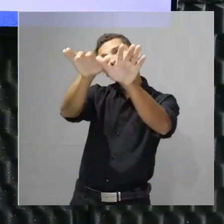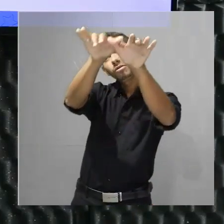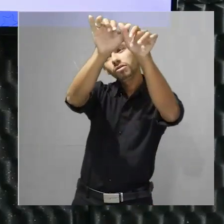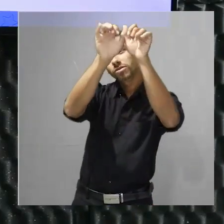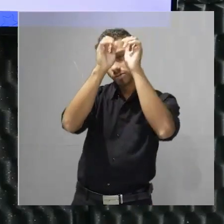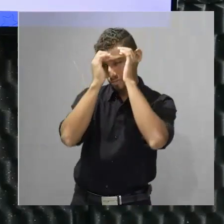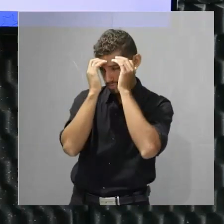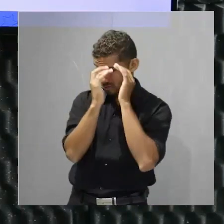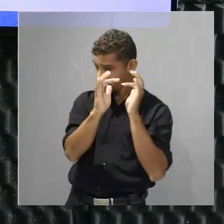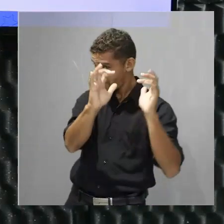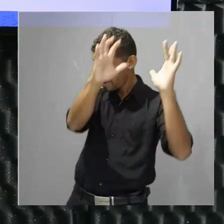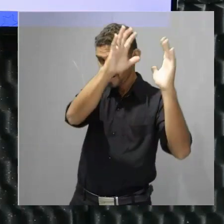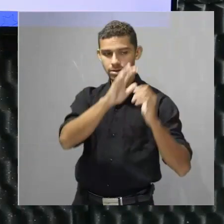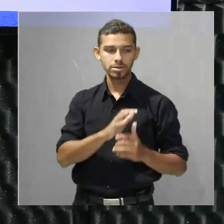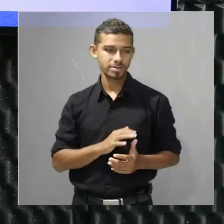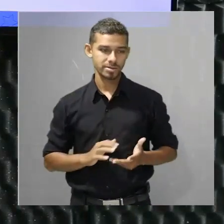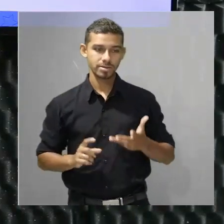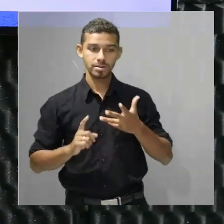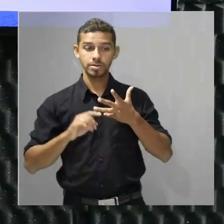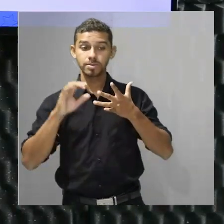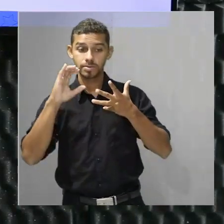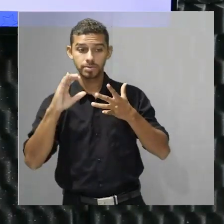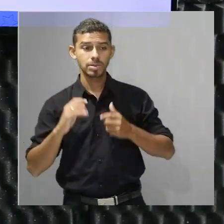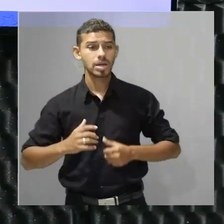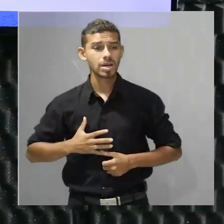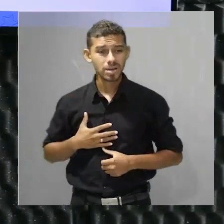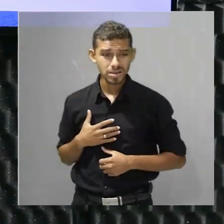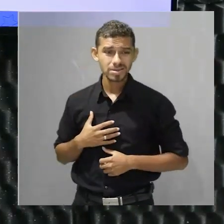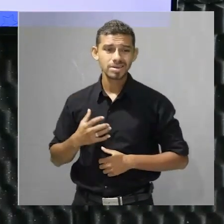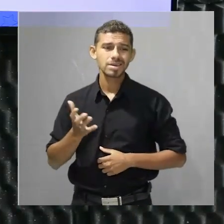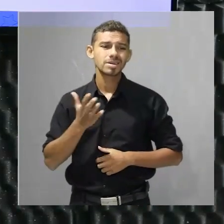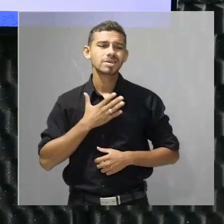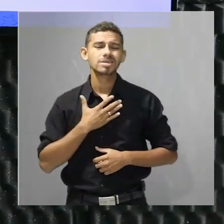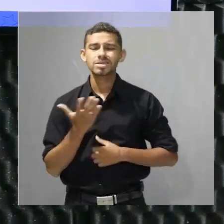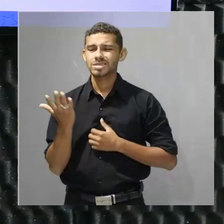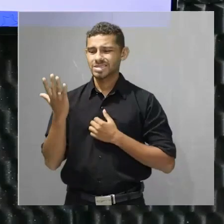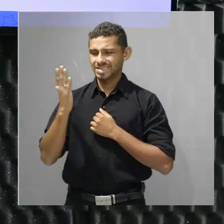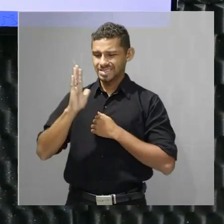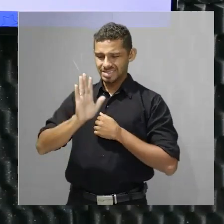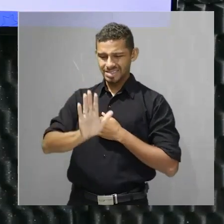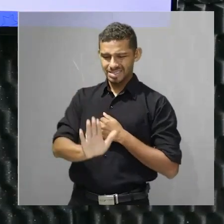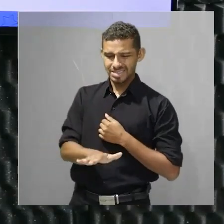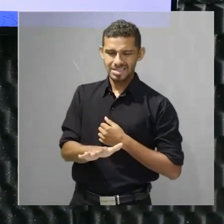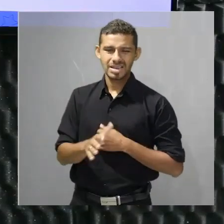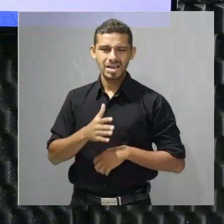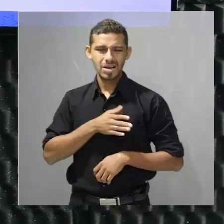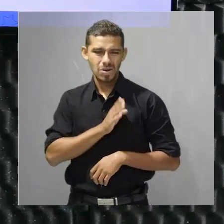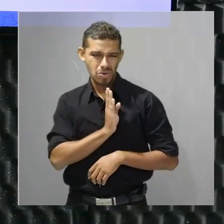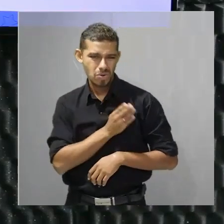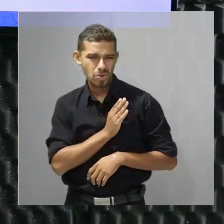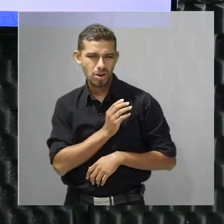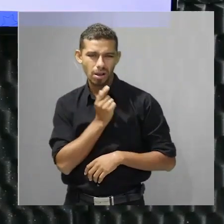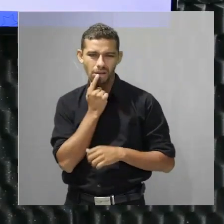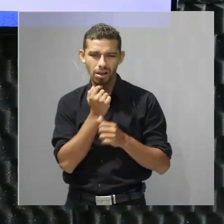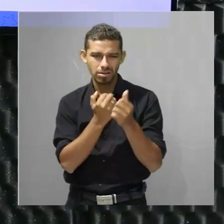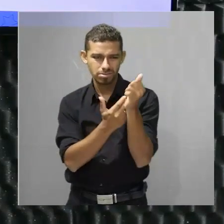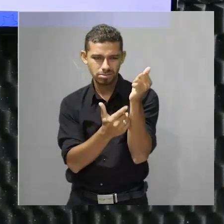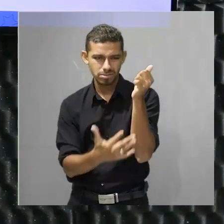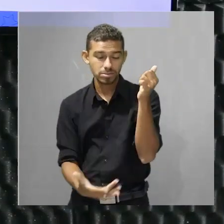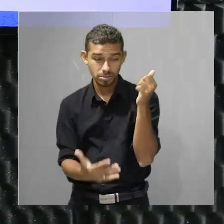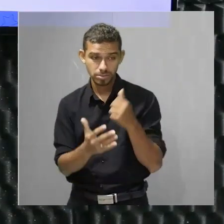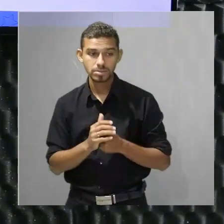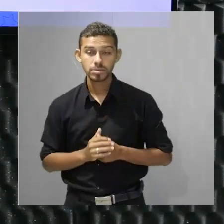voando por aí quando pisado meu coração sangrou Será que é possível pisar no coração de